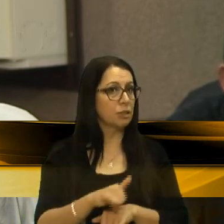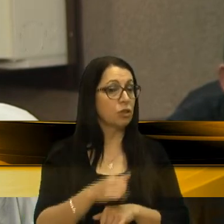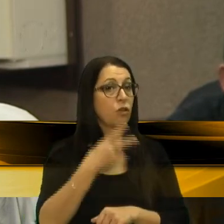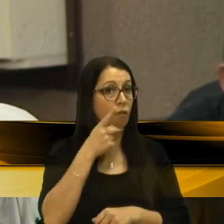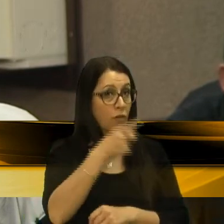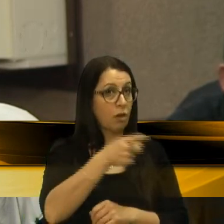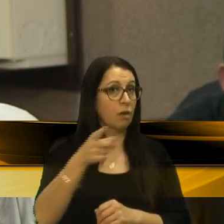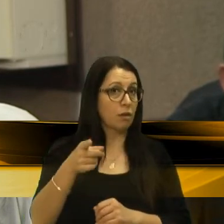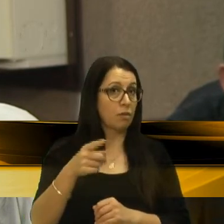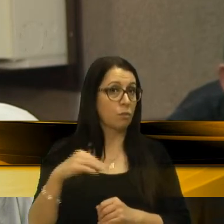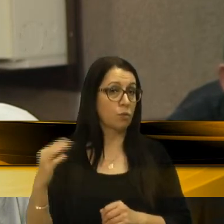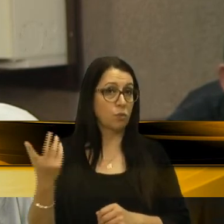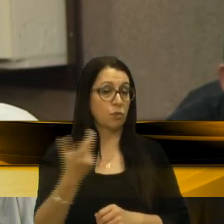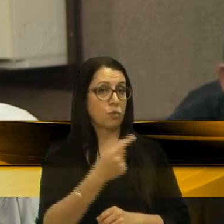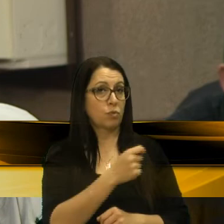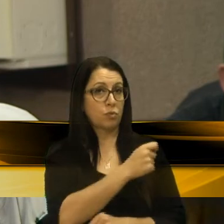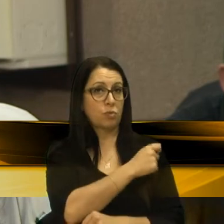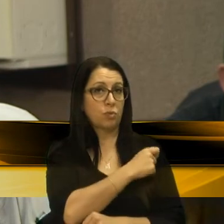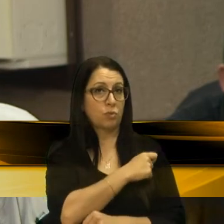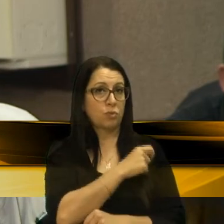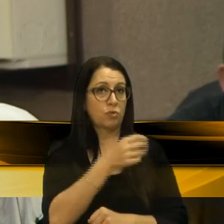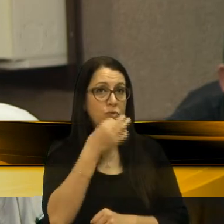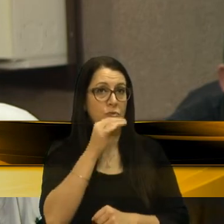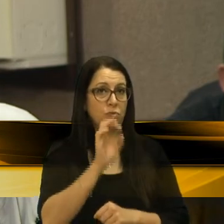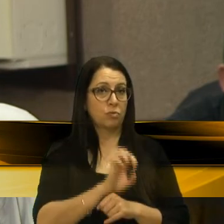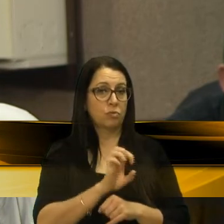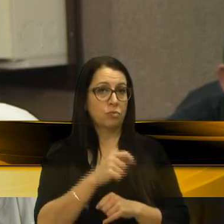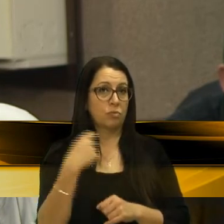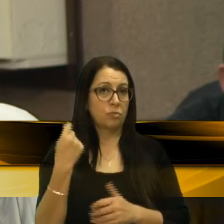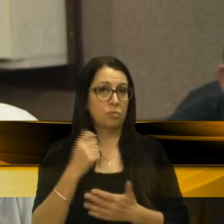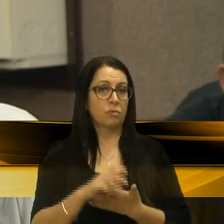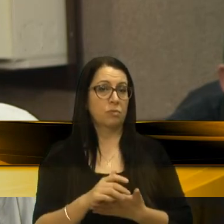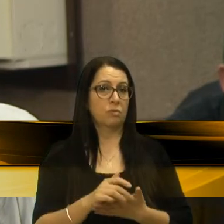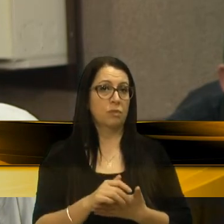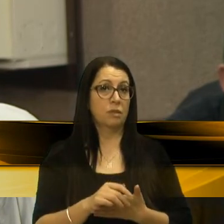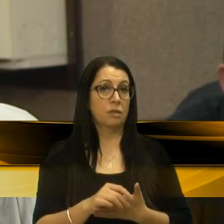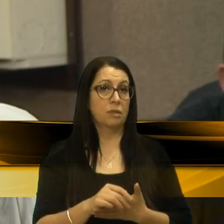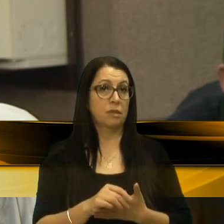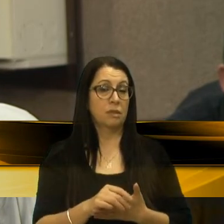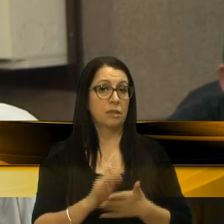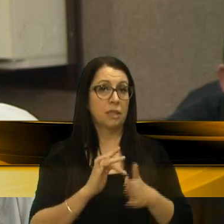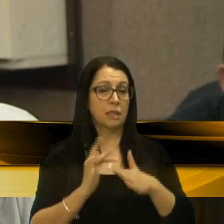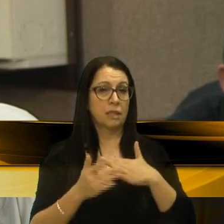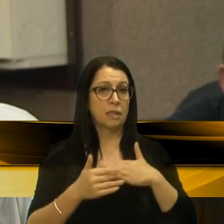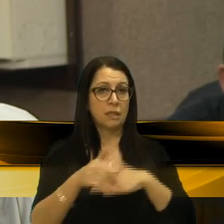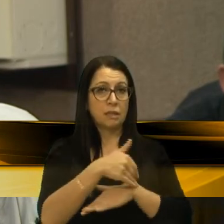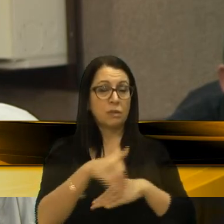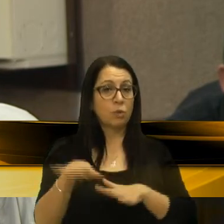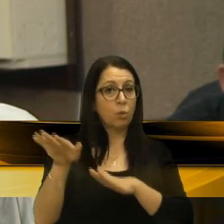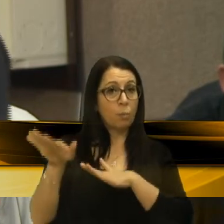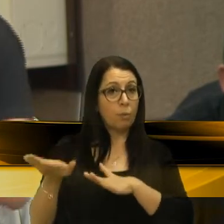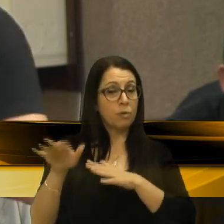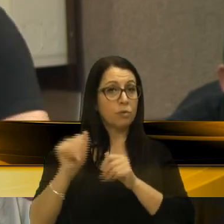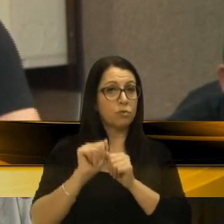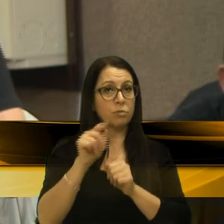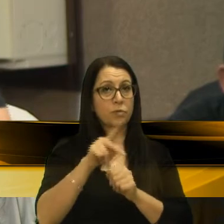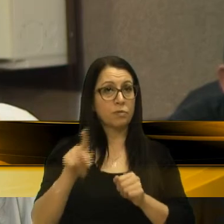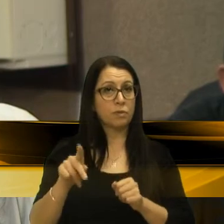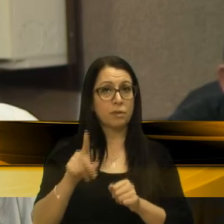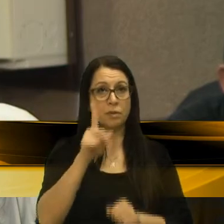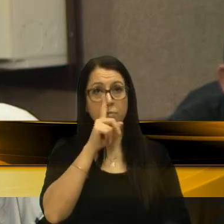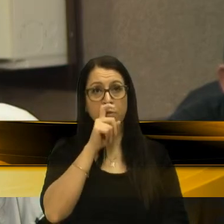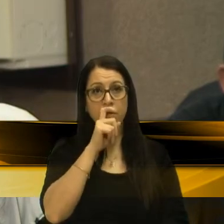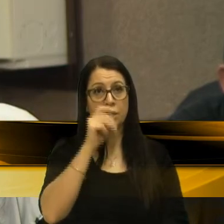vocês, enquanto todos os estudantes de Caxias do Sul, do Rio Grande do Sul, é estar nas redes e nas ruas ajudando a mobilizar os professores. E os pais